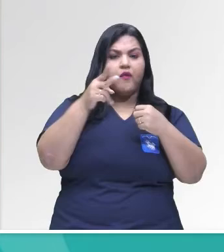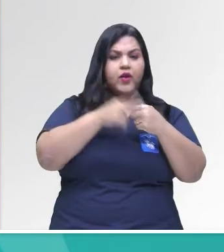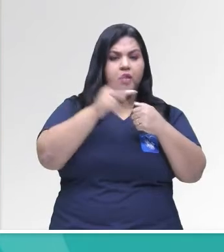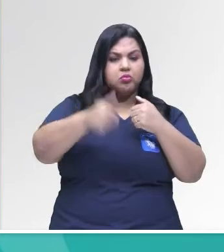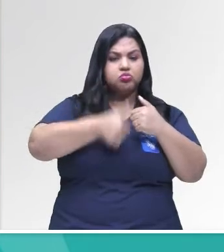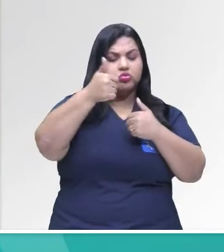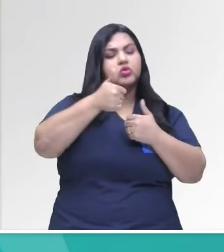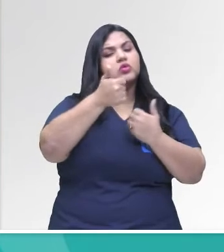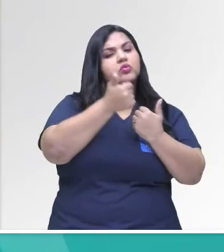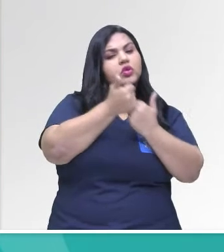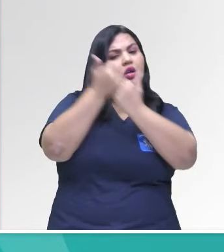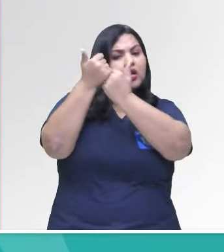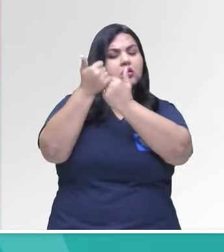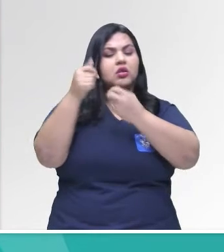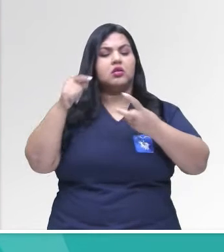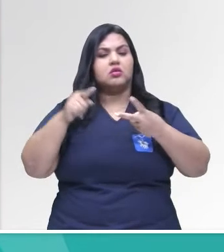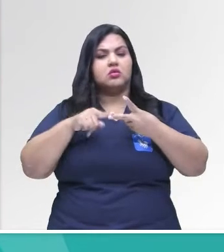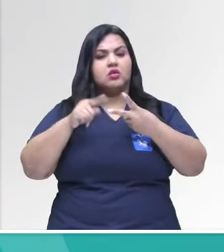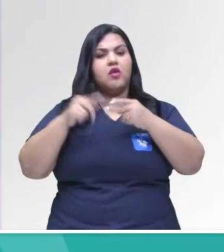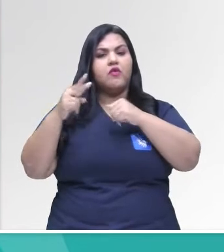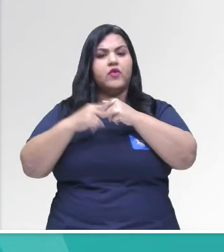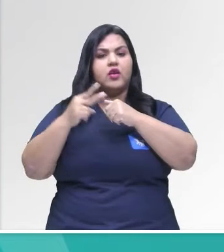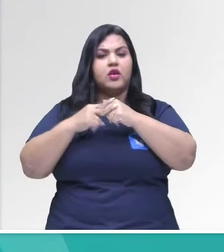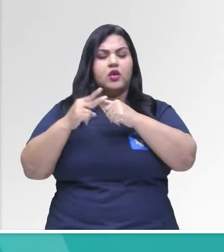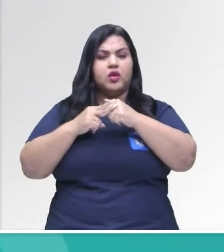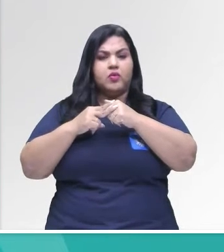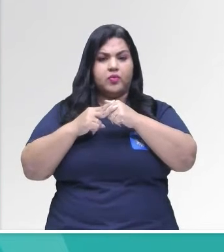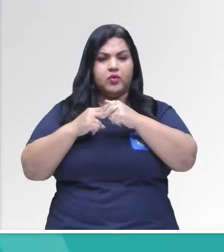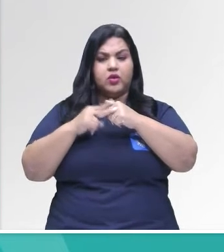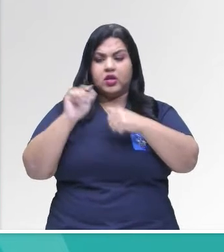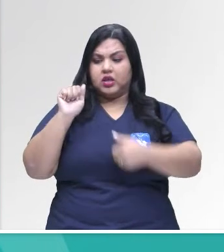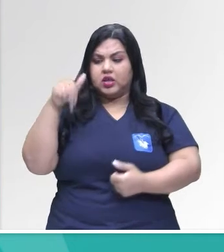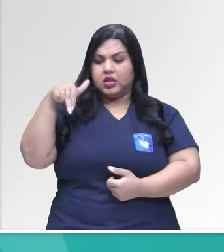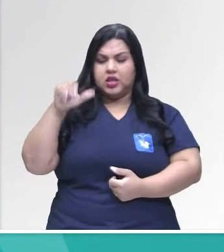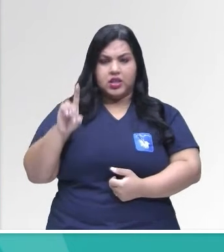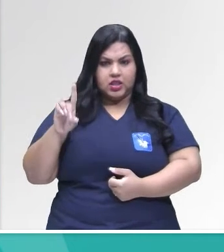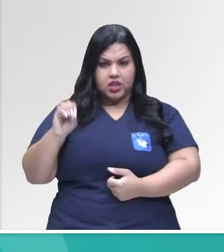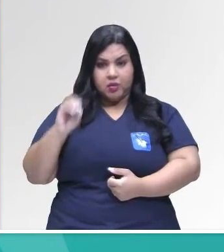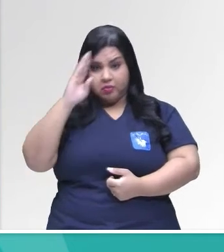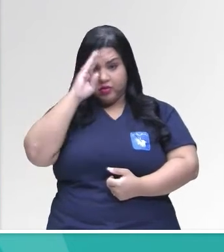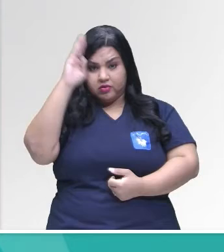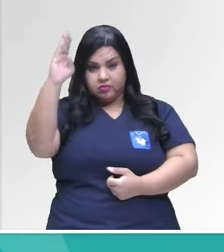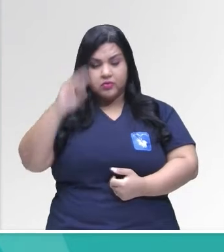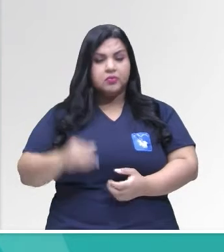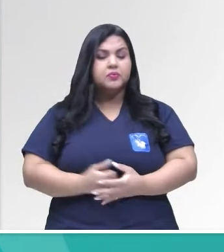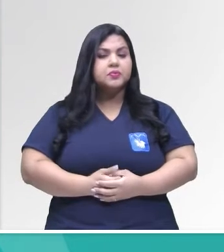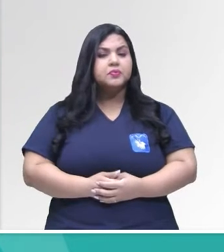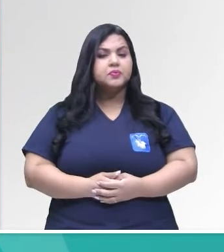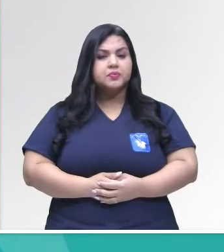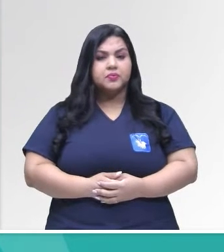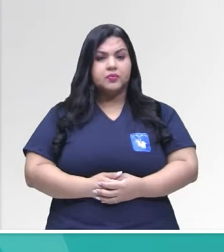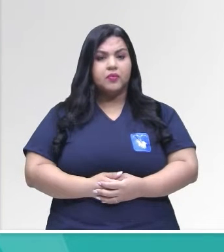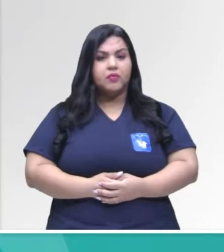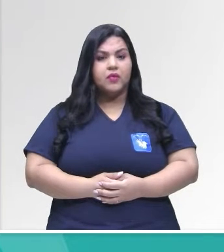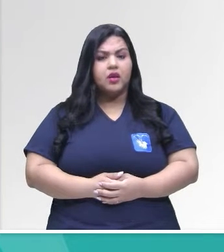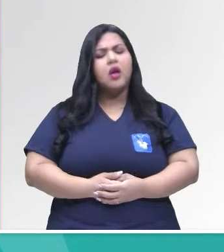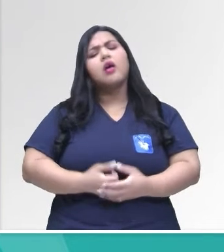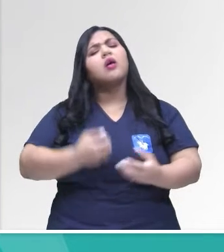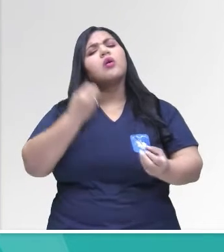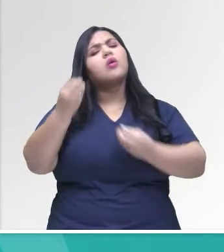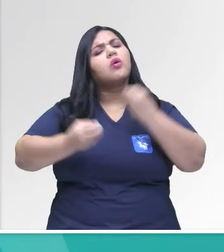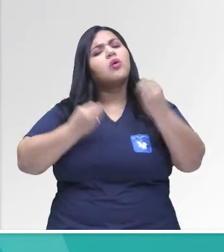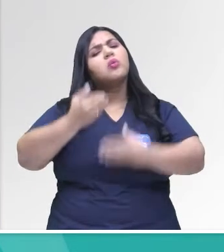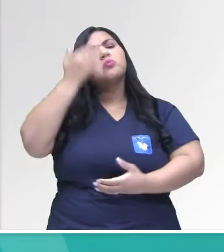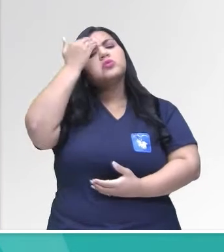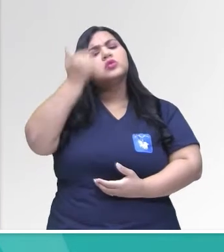auxiliar e o meu verbo no particípio, que é o verbo principal da minha oração. E como que eu vou saber se